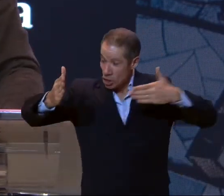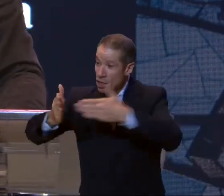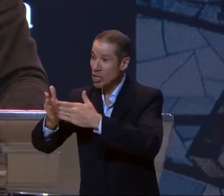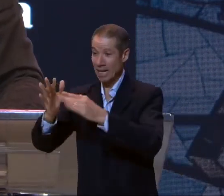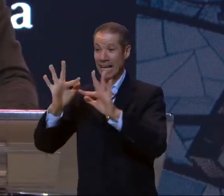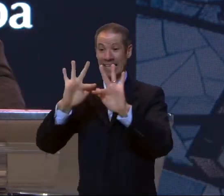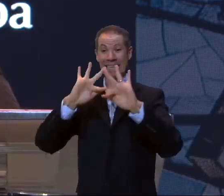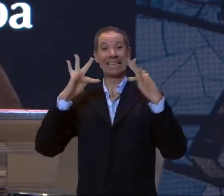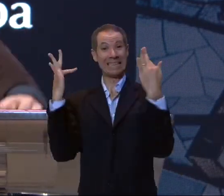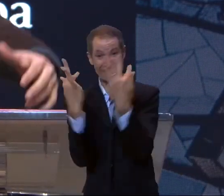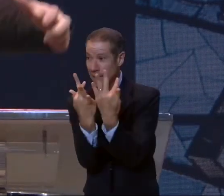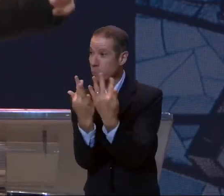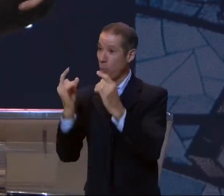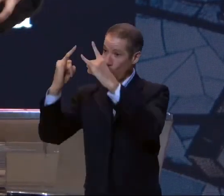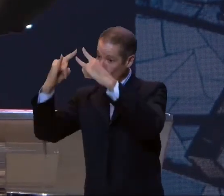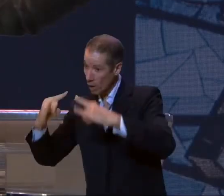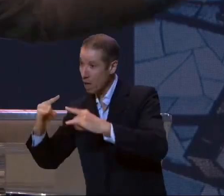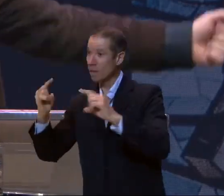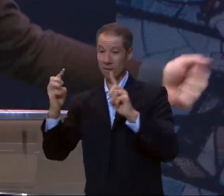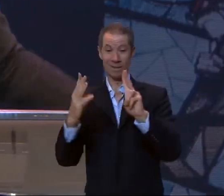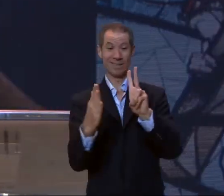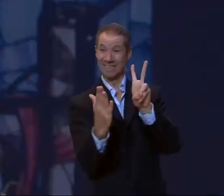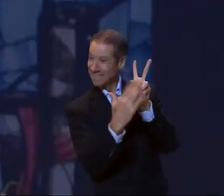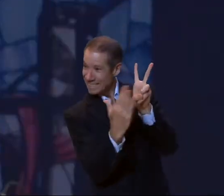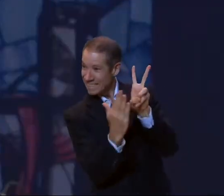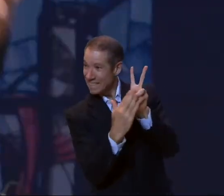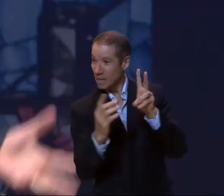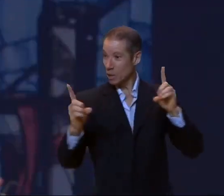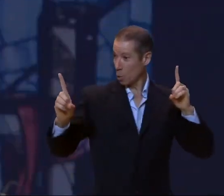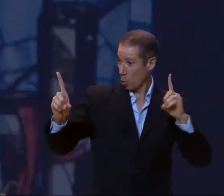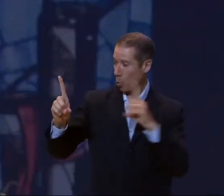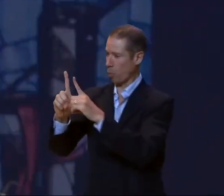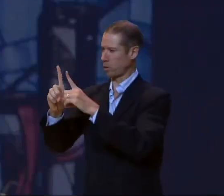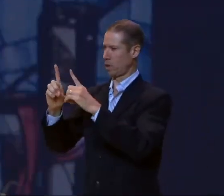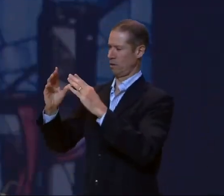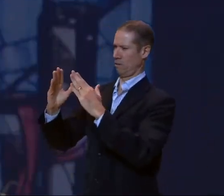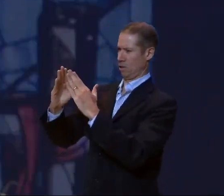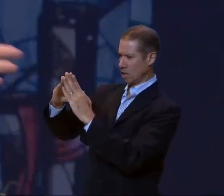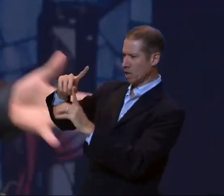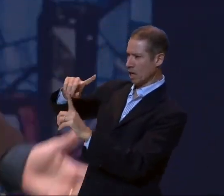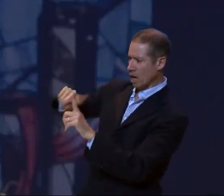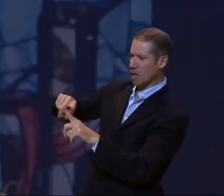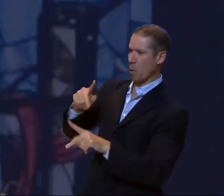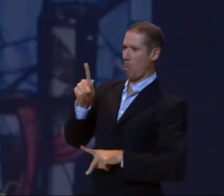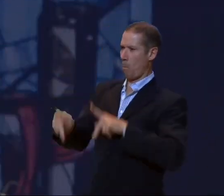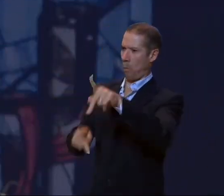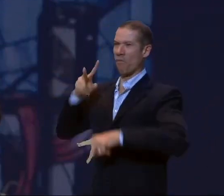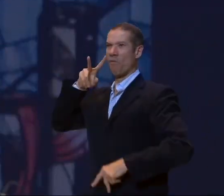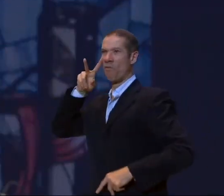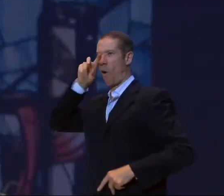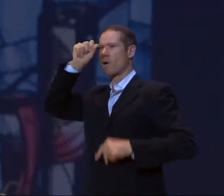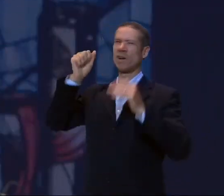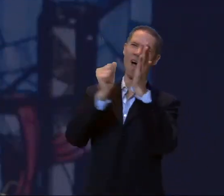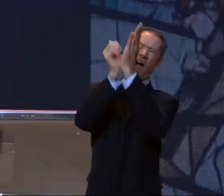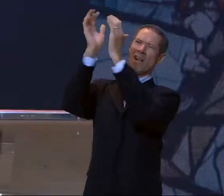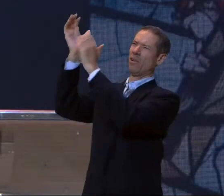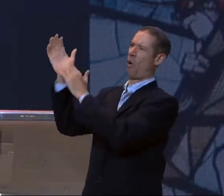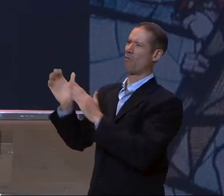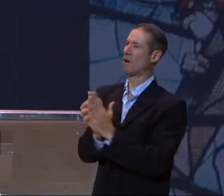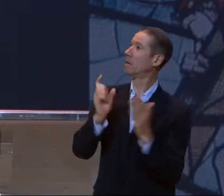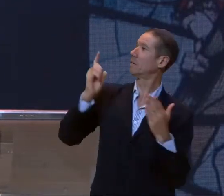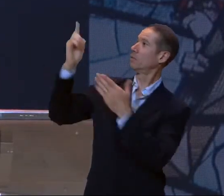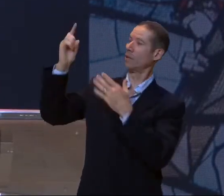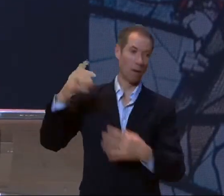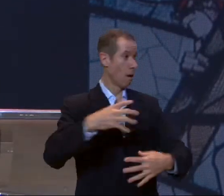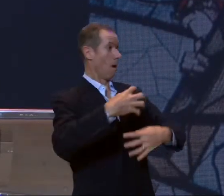tribo, ele encontra uma igreja pujante, forte, povo adorando a Deus. E ele fica